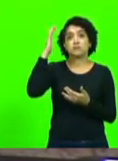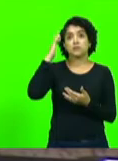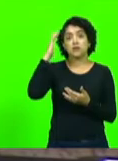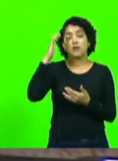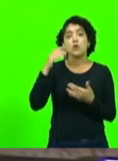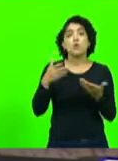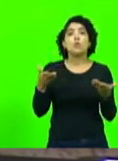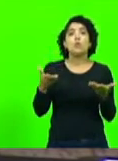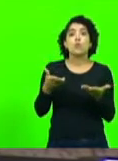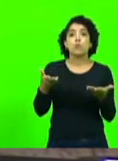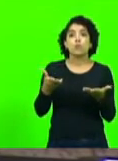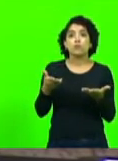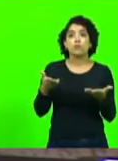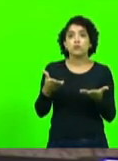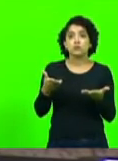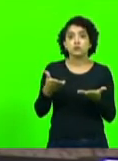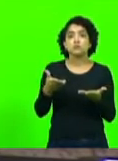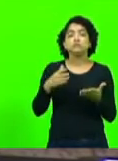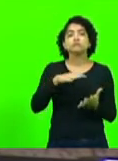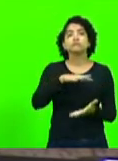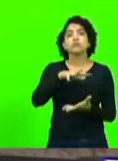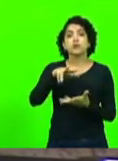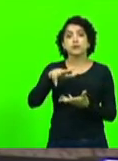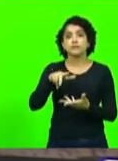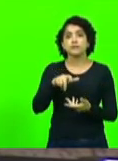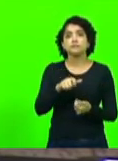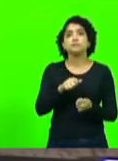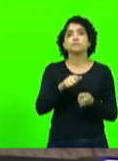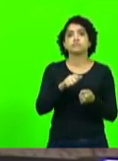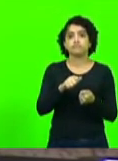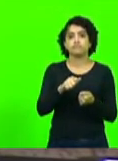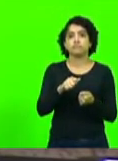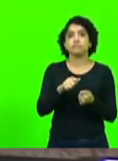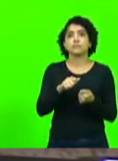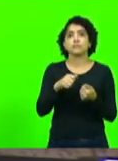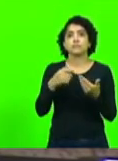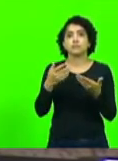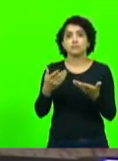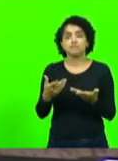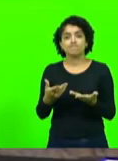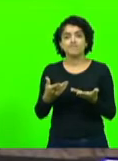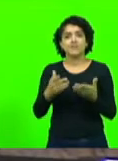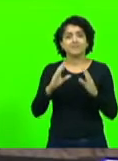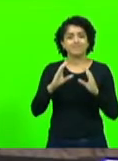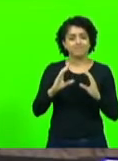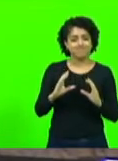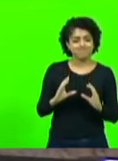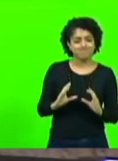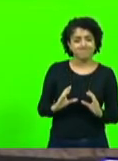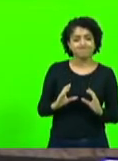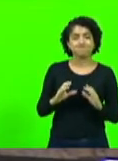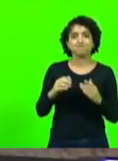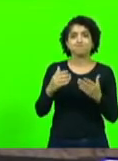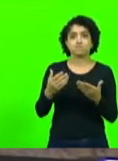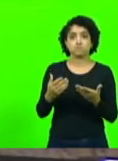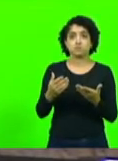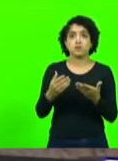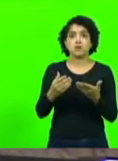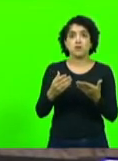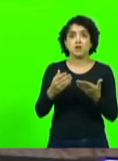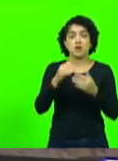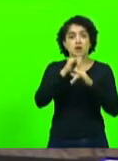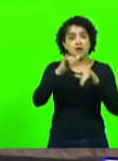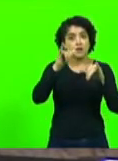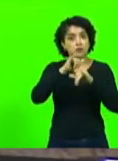Hoje o mundo amanheceu menos civilizado, senhores deputados, com a notícia